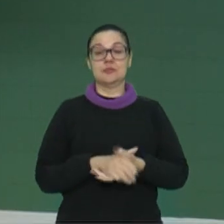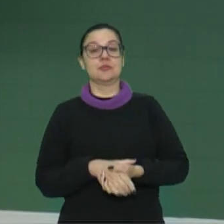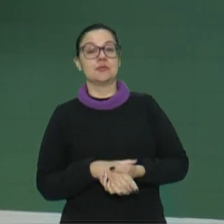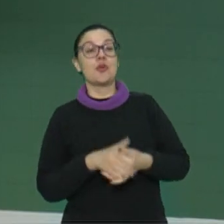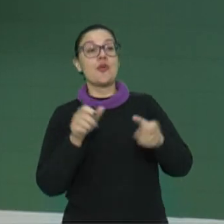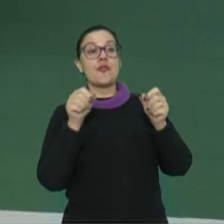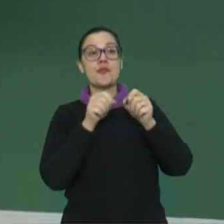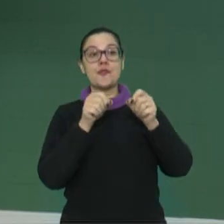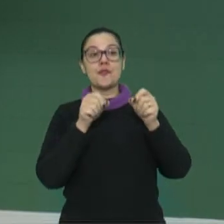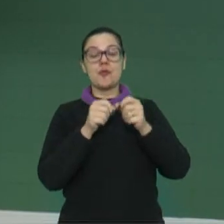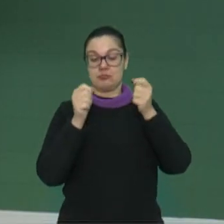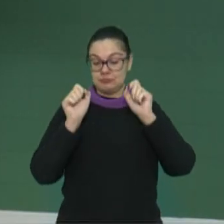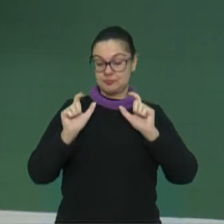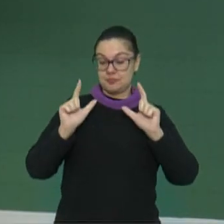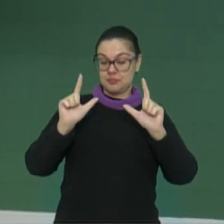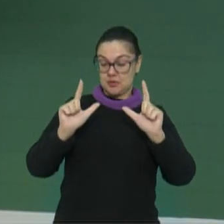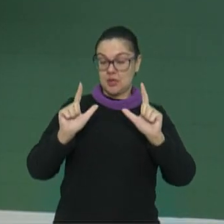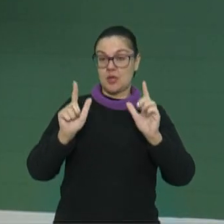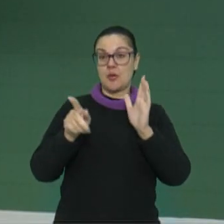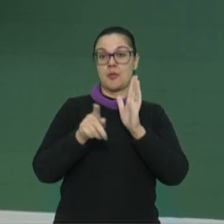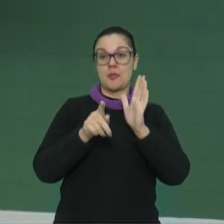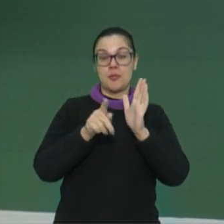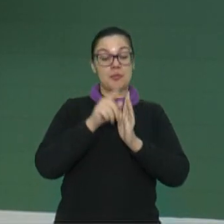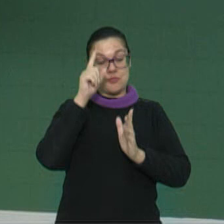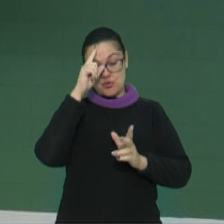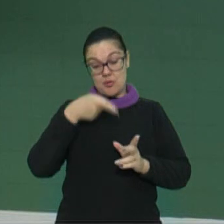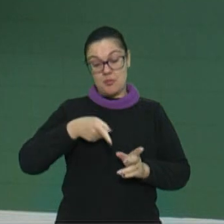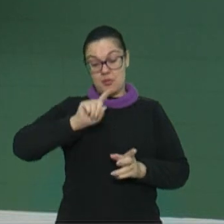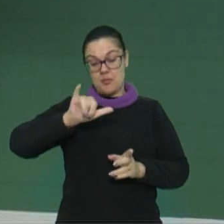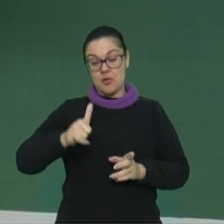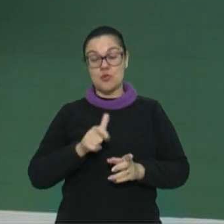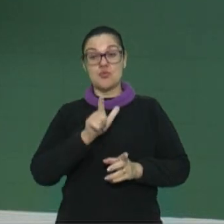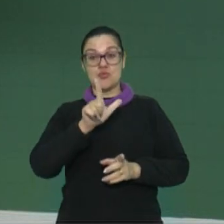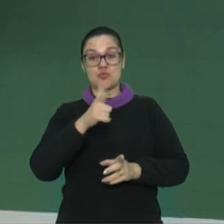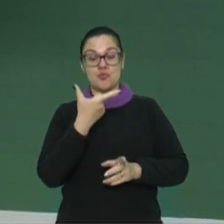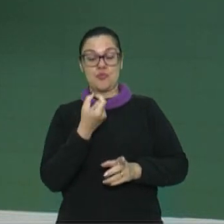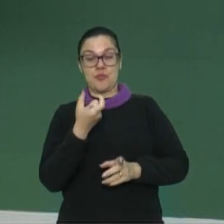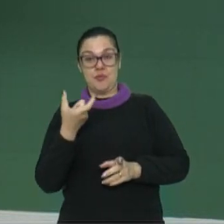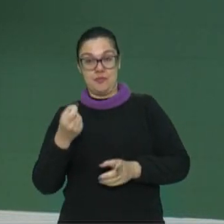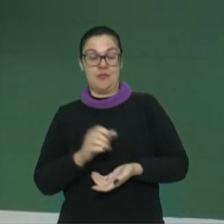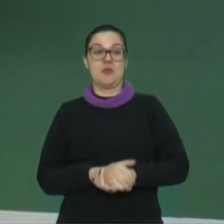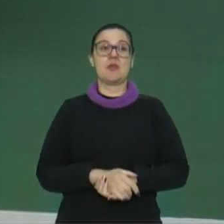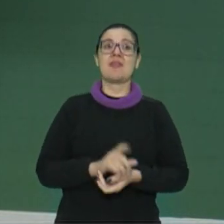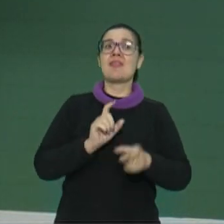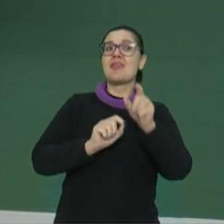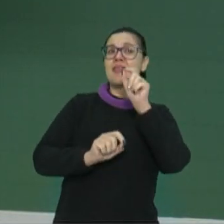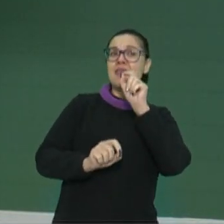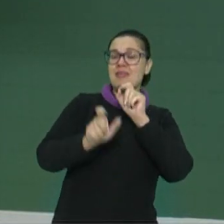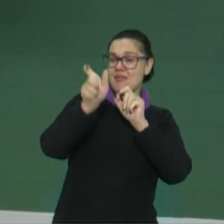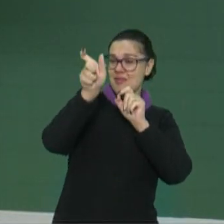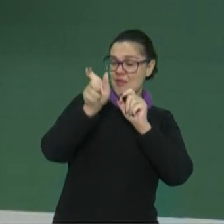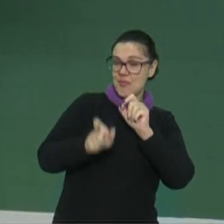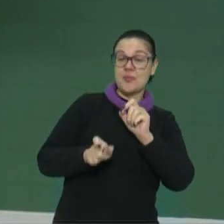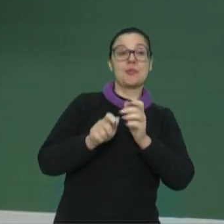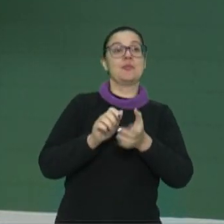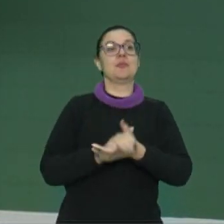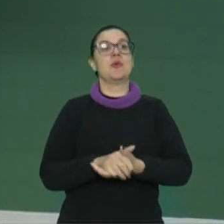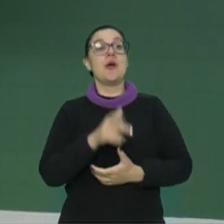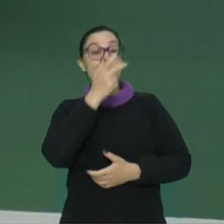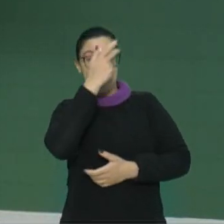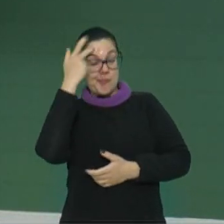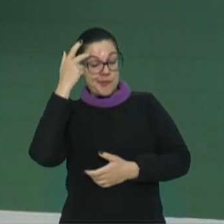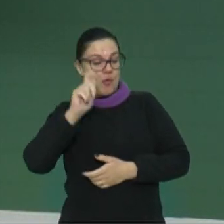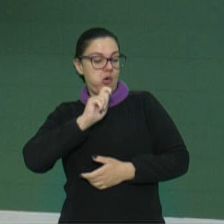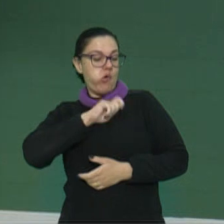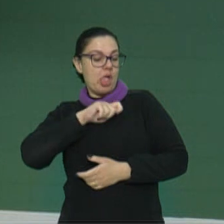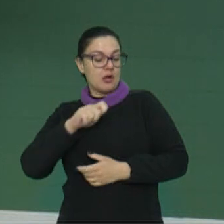feita na revista, dia 1º de julho de 2020. Quem está envolvido? Pessoas que se